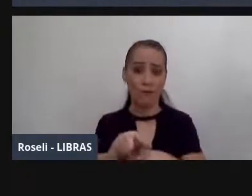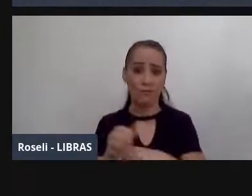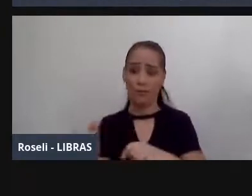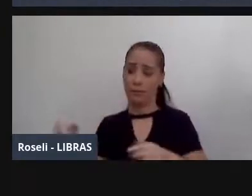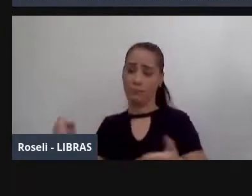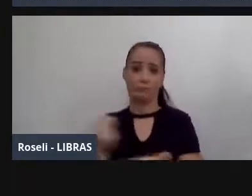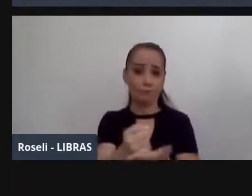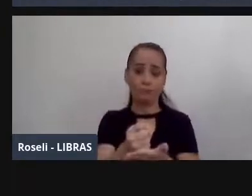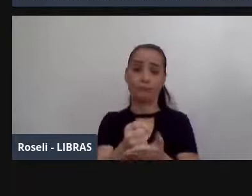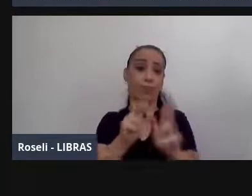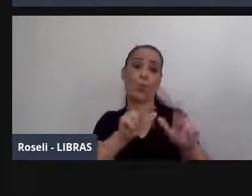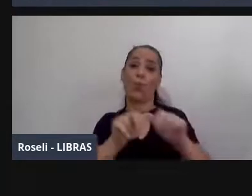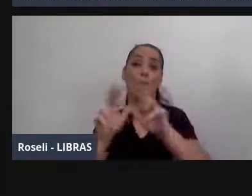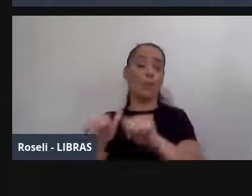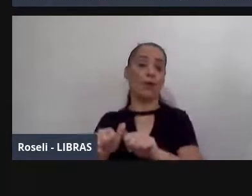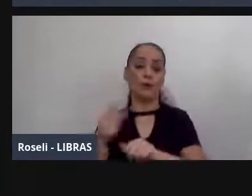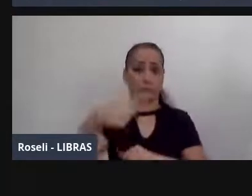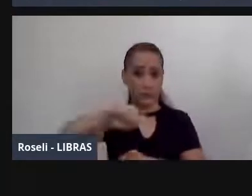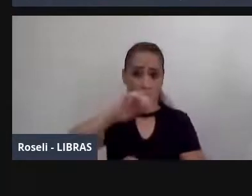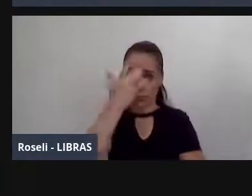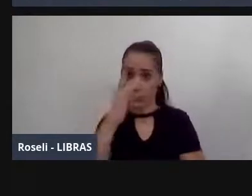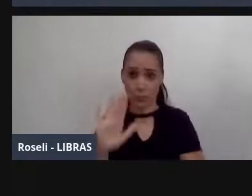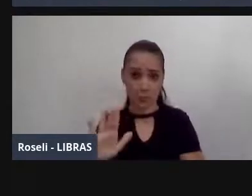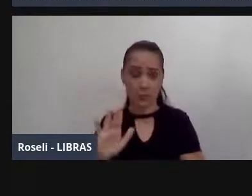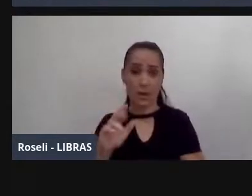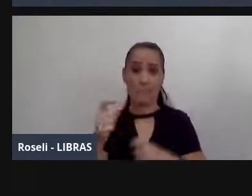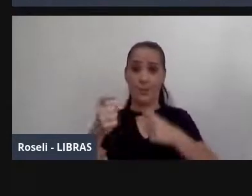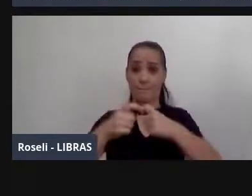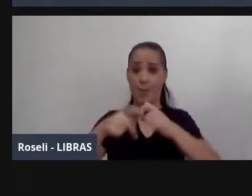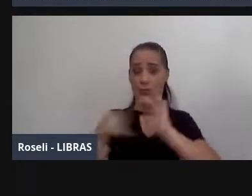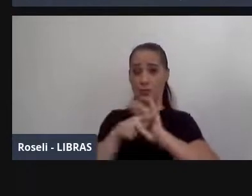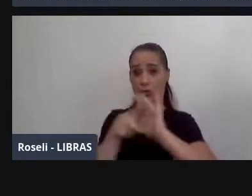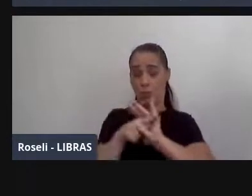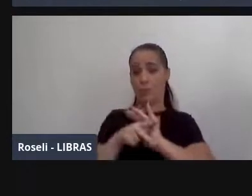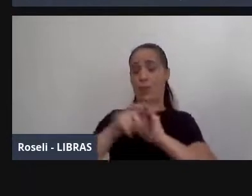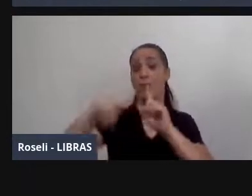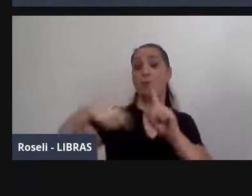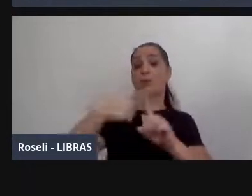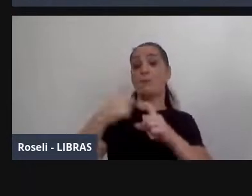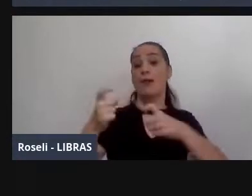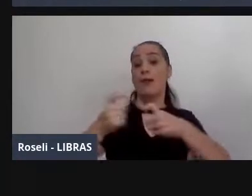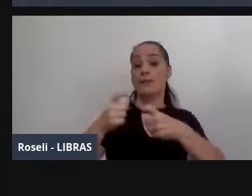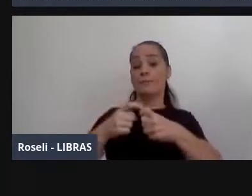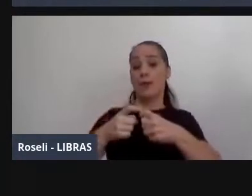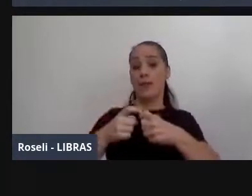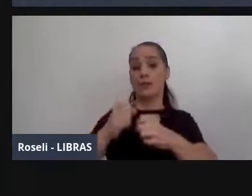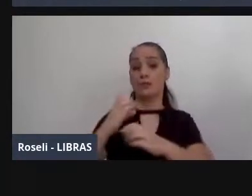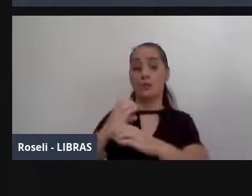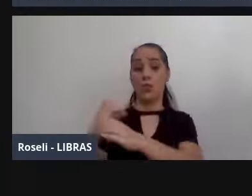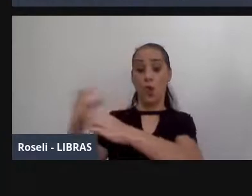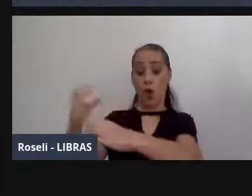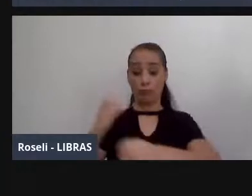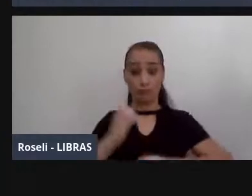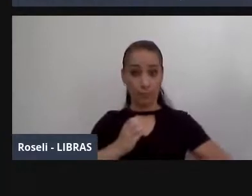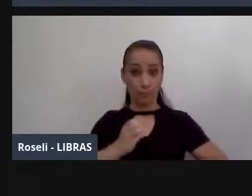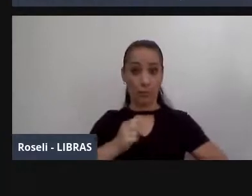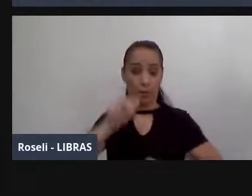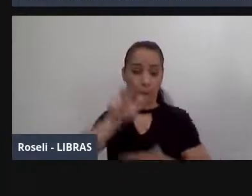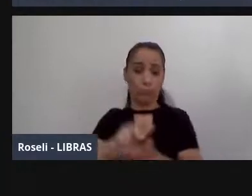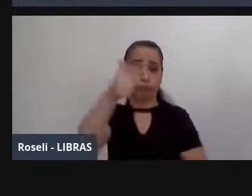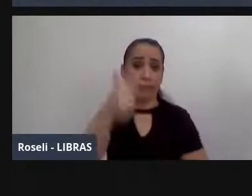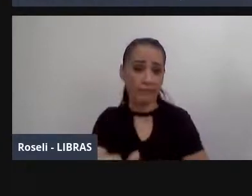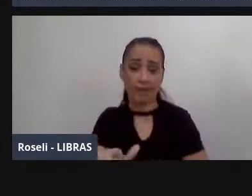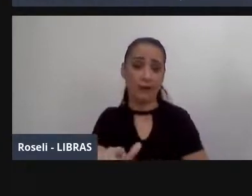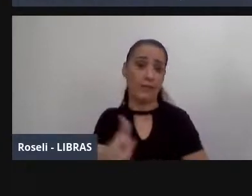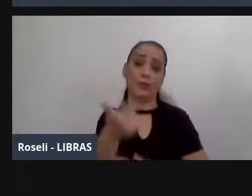que não sabem, esses médicos dos mais médicos nunca tiveram um diploma revalidado. Eles vieram com uma autorização tácita do governo brasileiro para